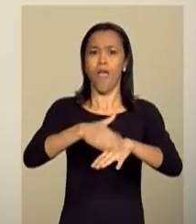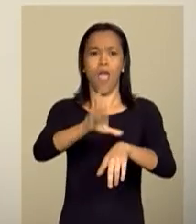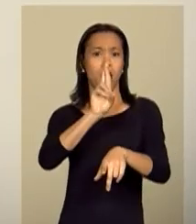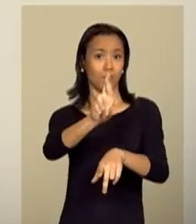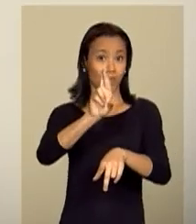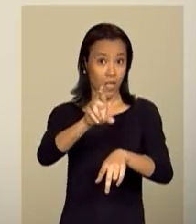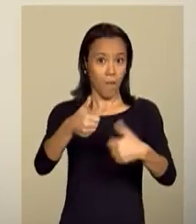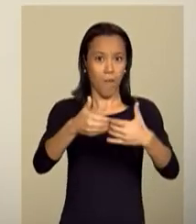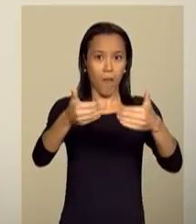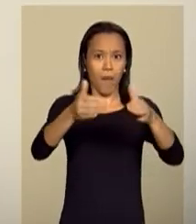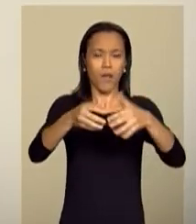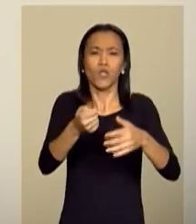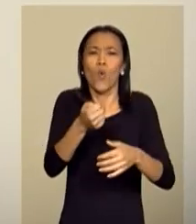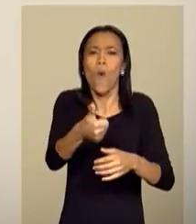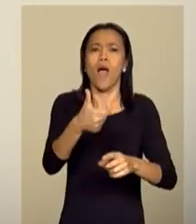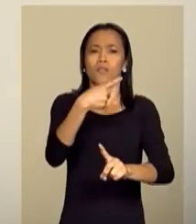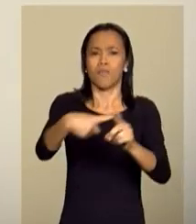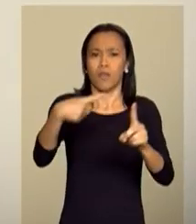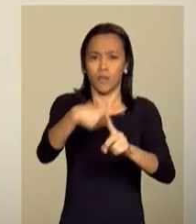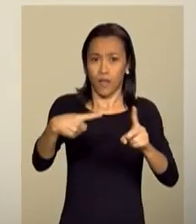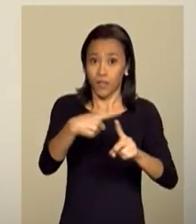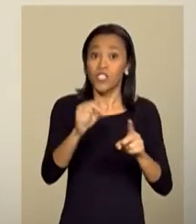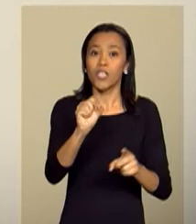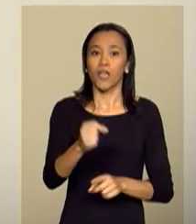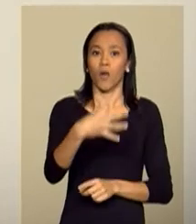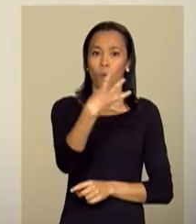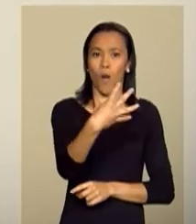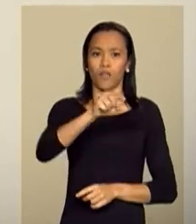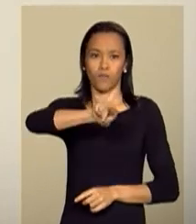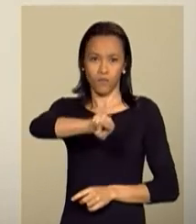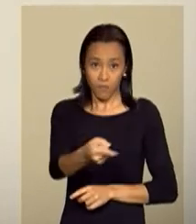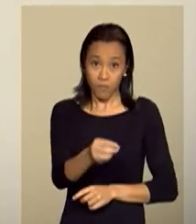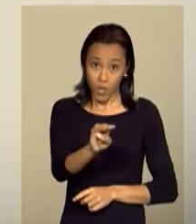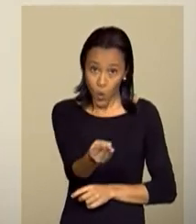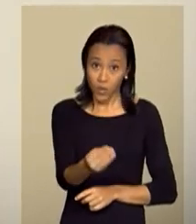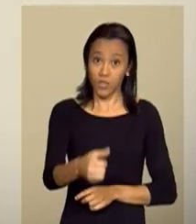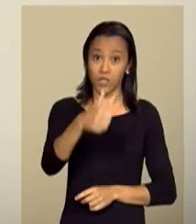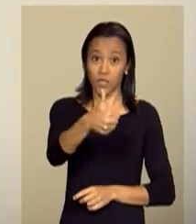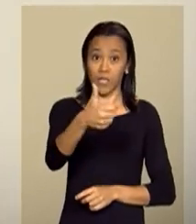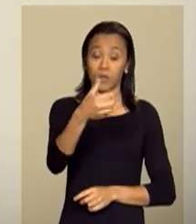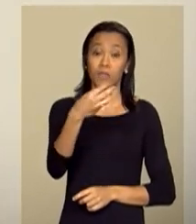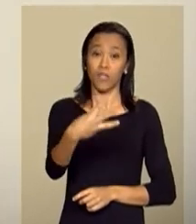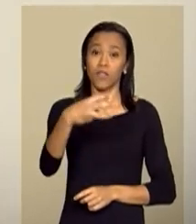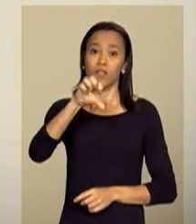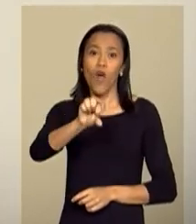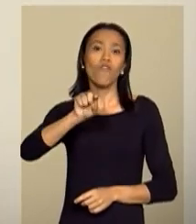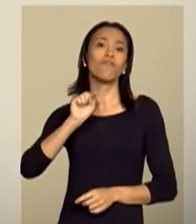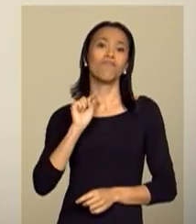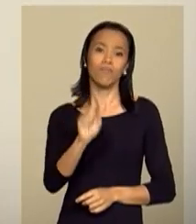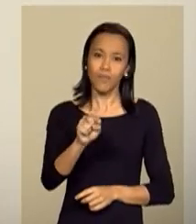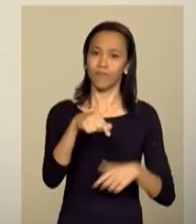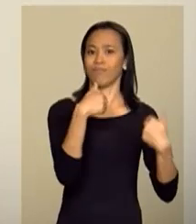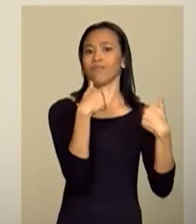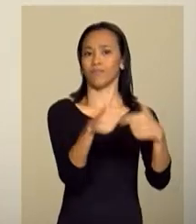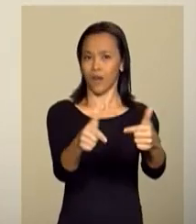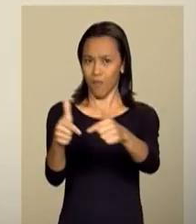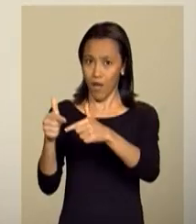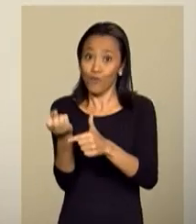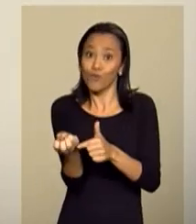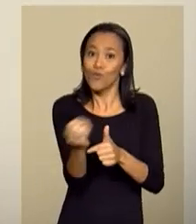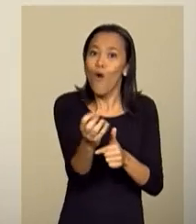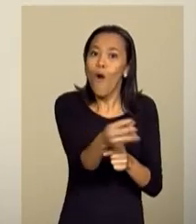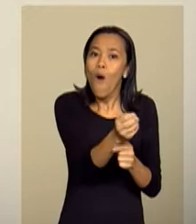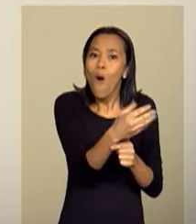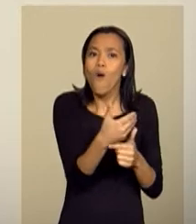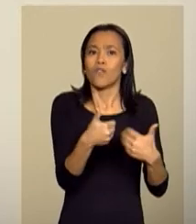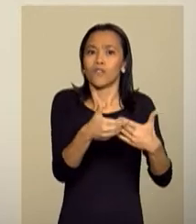geração de quase metade desses 4. 139.000 empregos novos